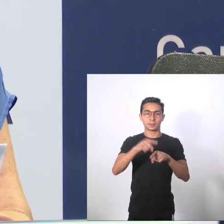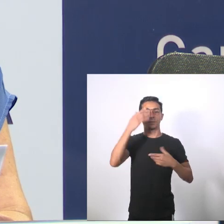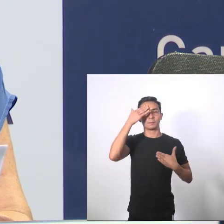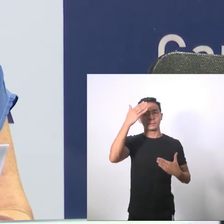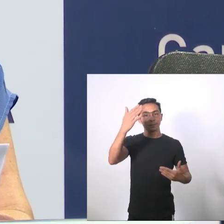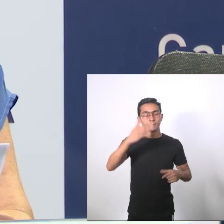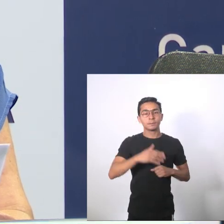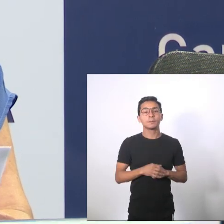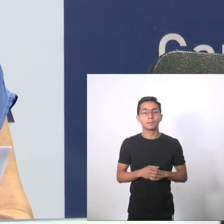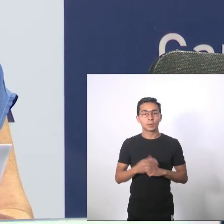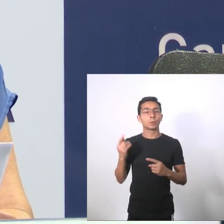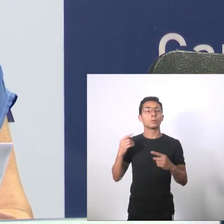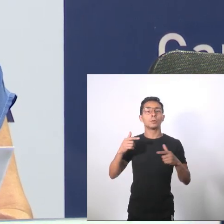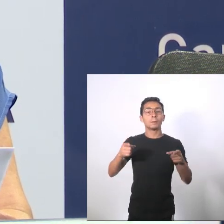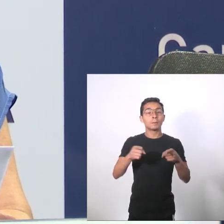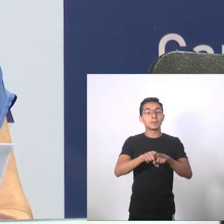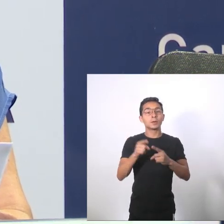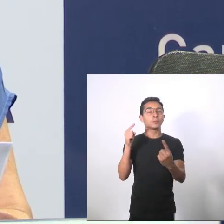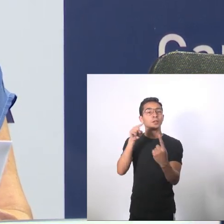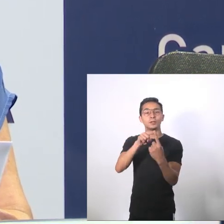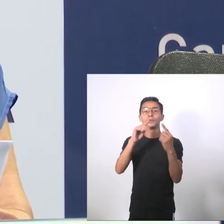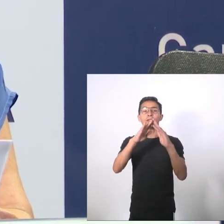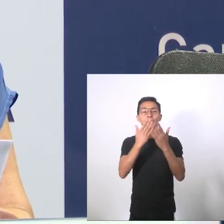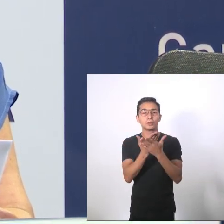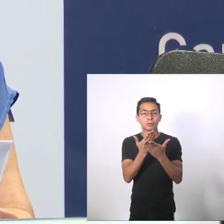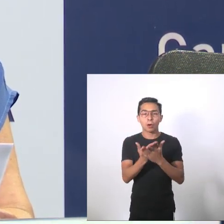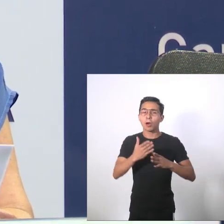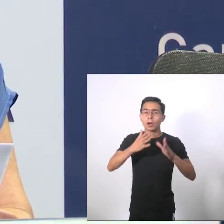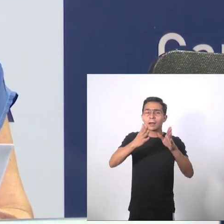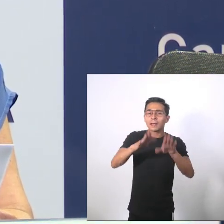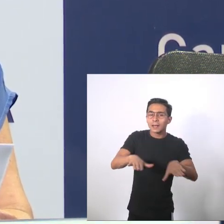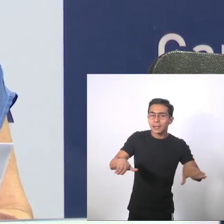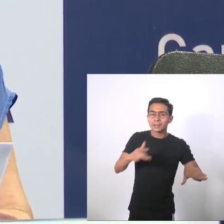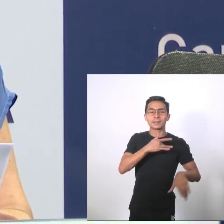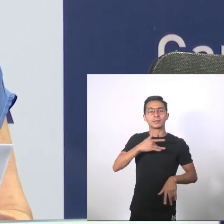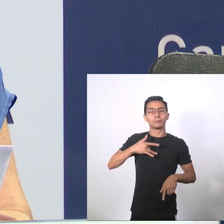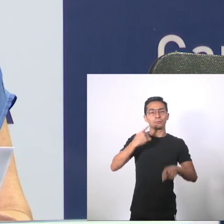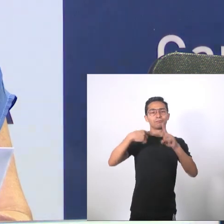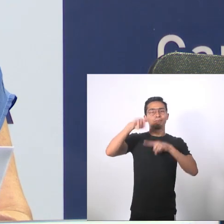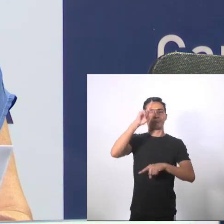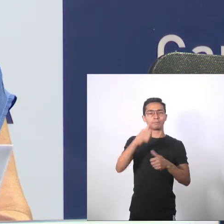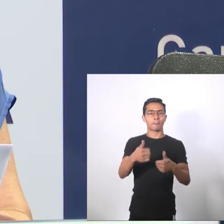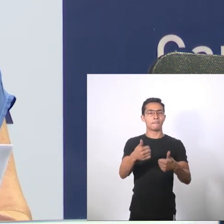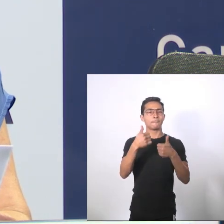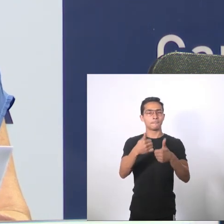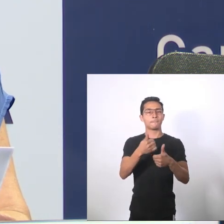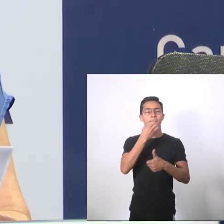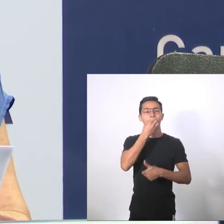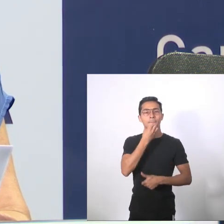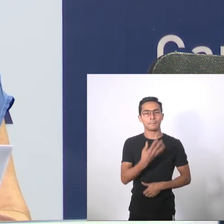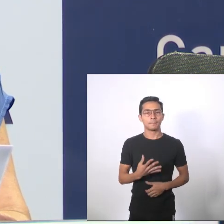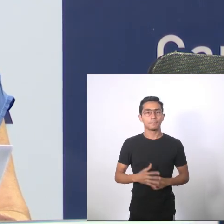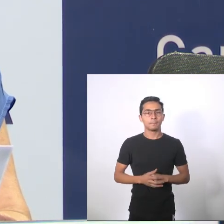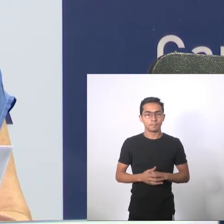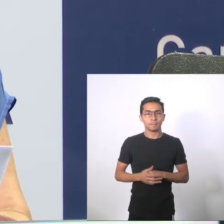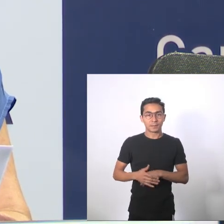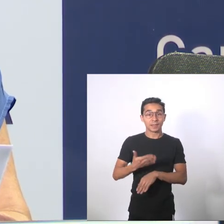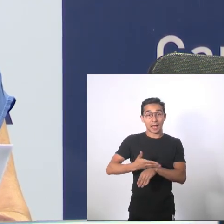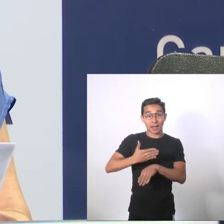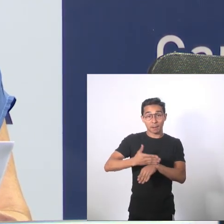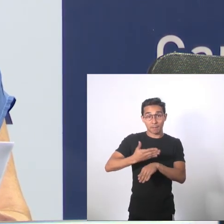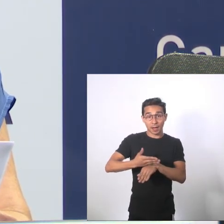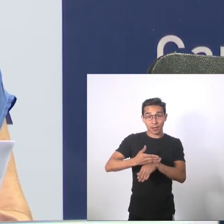escolar mais saudável e crianças mais saudáveis. Avisamos que nosso treinamento estará disponível na